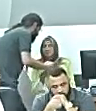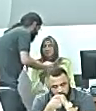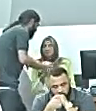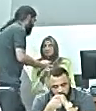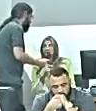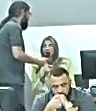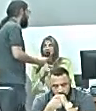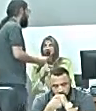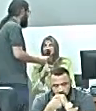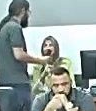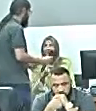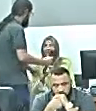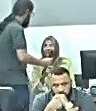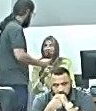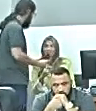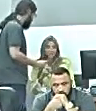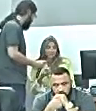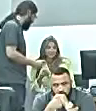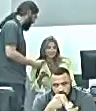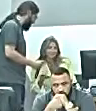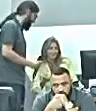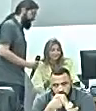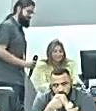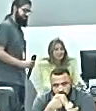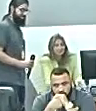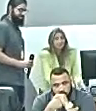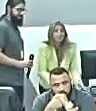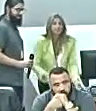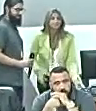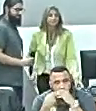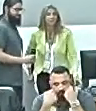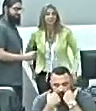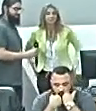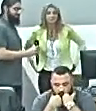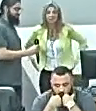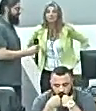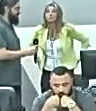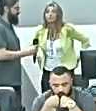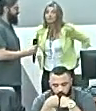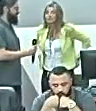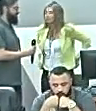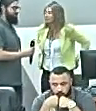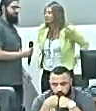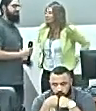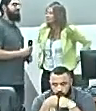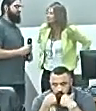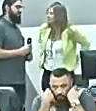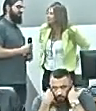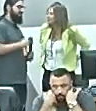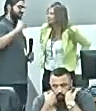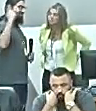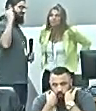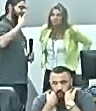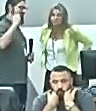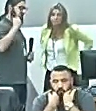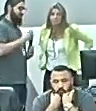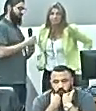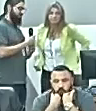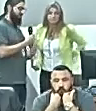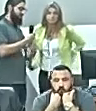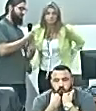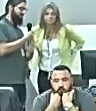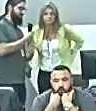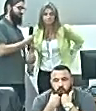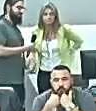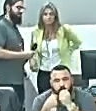que não houve e que não escuto que a categoria quer ele não vai chegar a lugar nenhum porque não sou eu que defino o que é